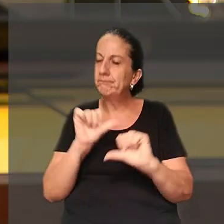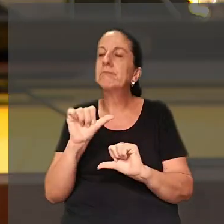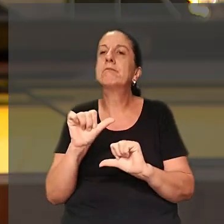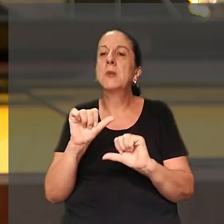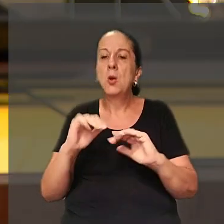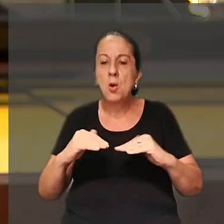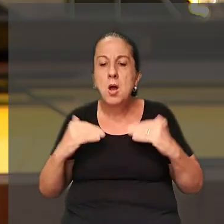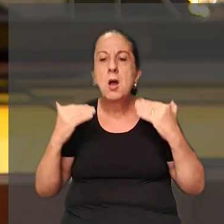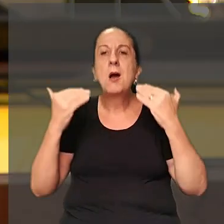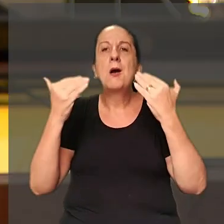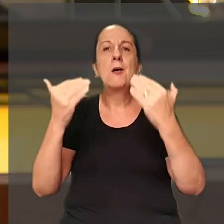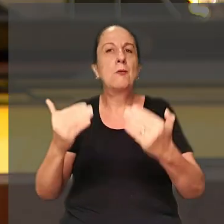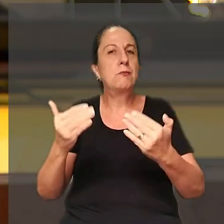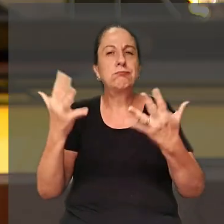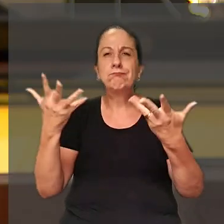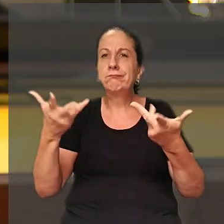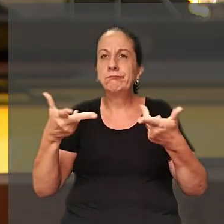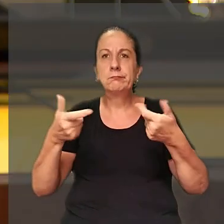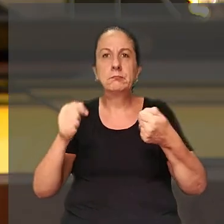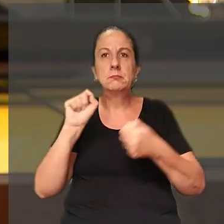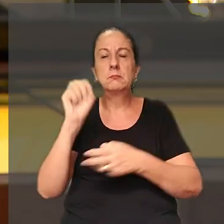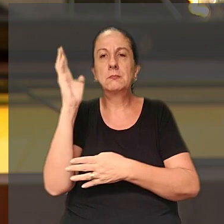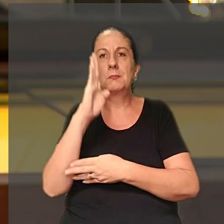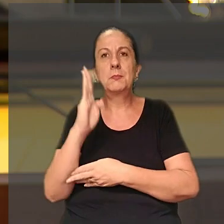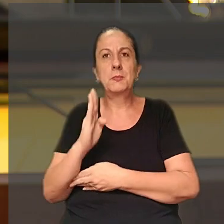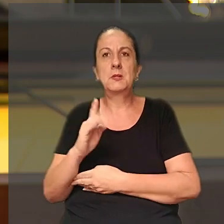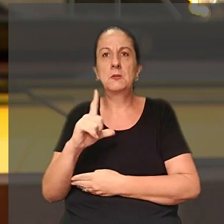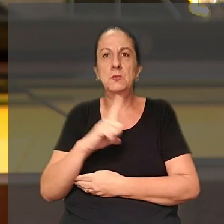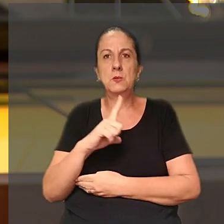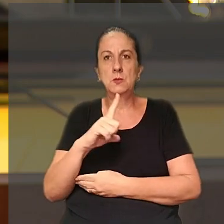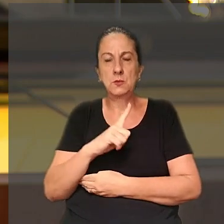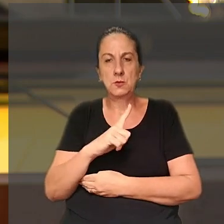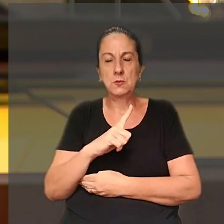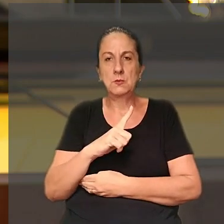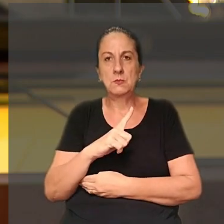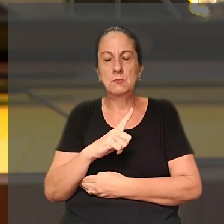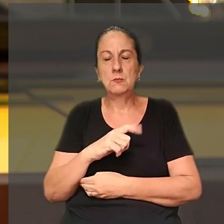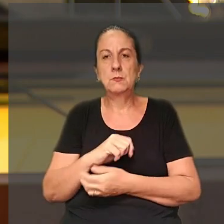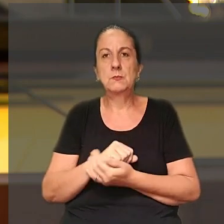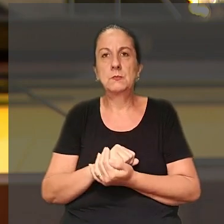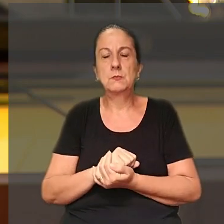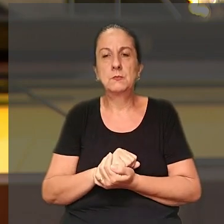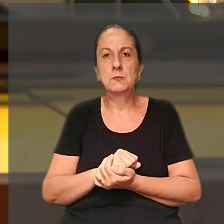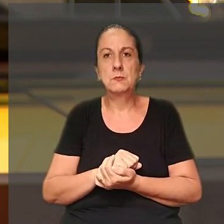um avanço extraordinário que o Brasil dava na